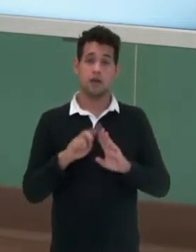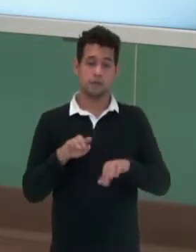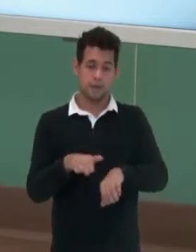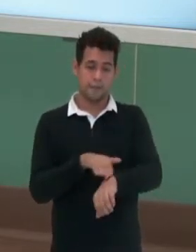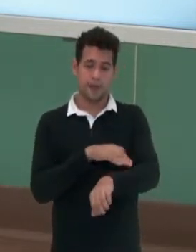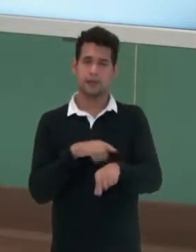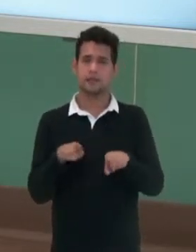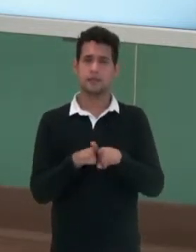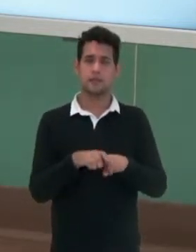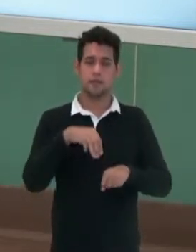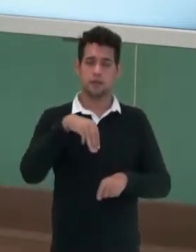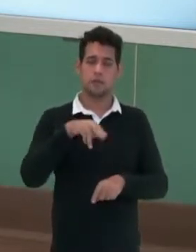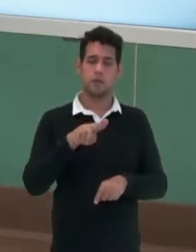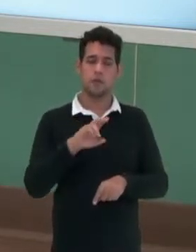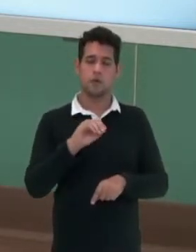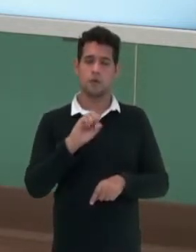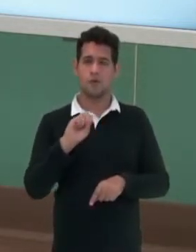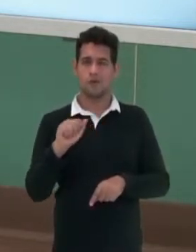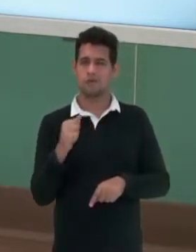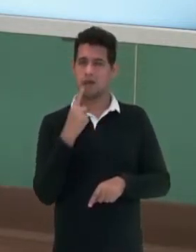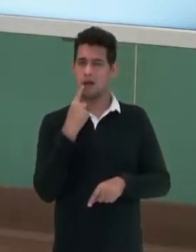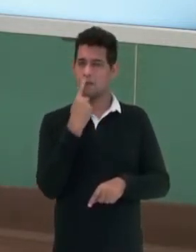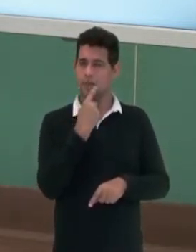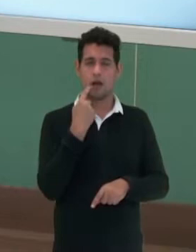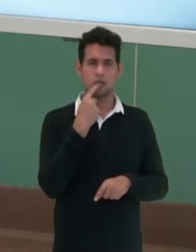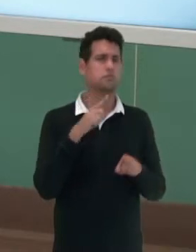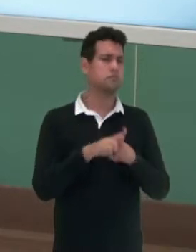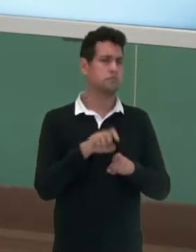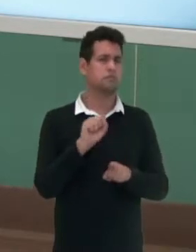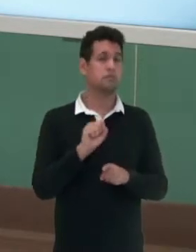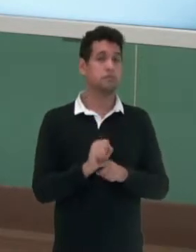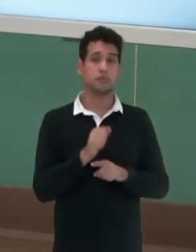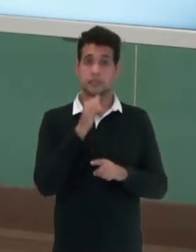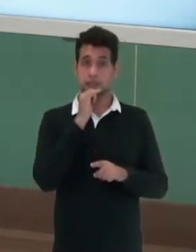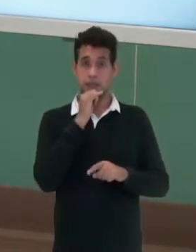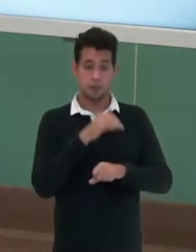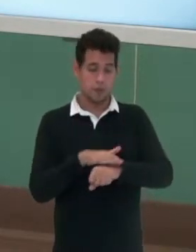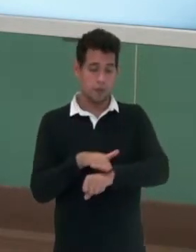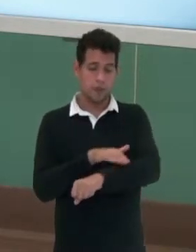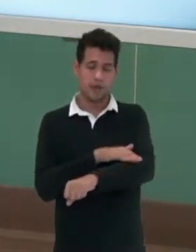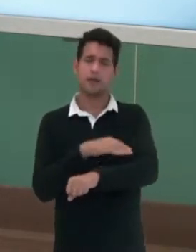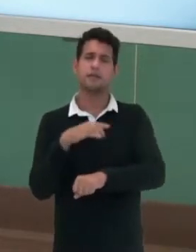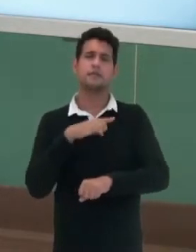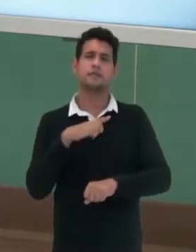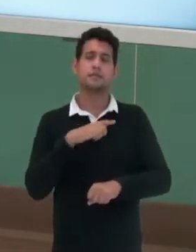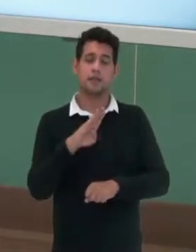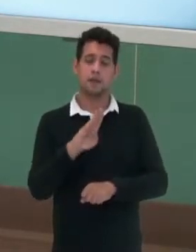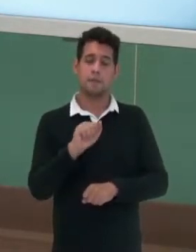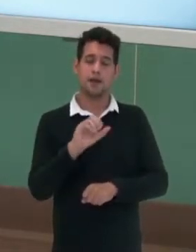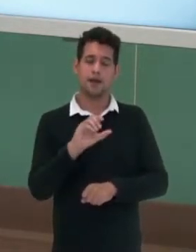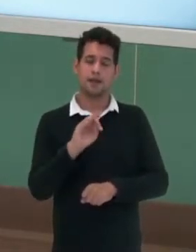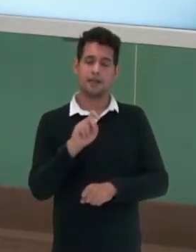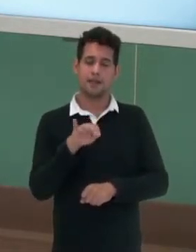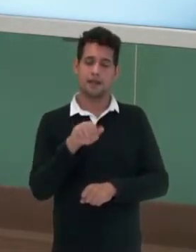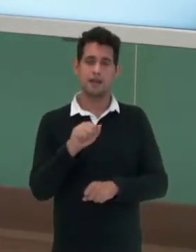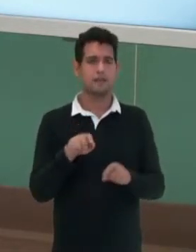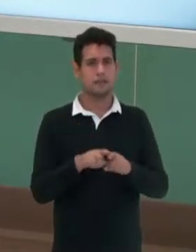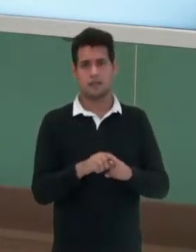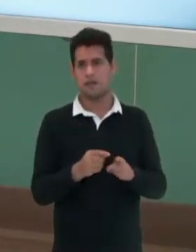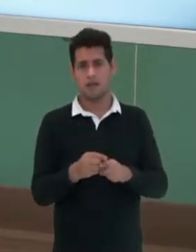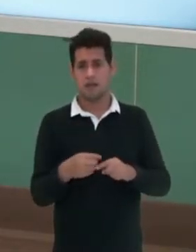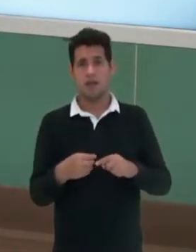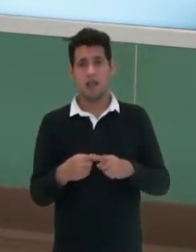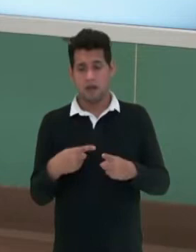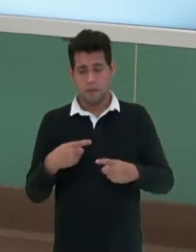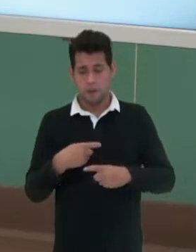a mucosa da nossa boca, por exemplo. Então, por exemplo, em cima do meu braço tem bactérias e elas vivem ali normalmente,